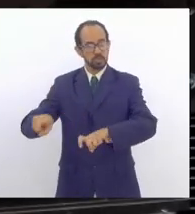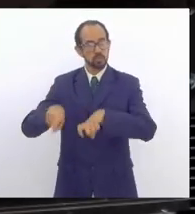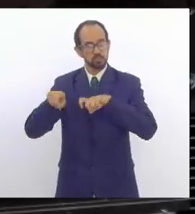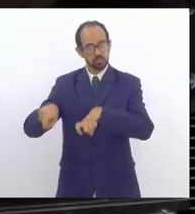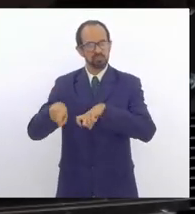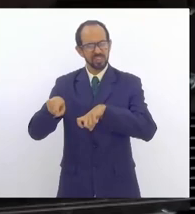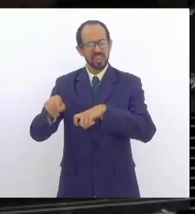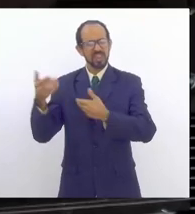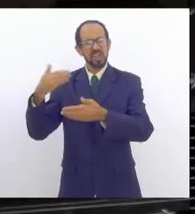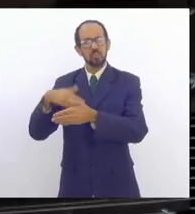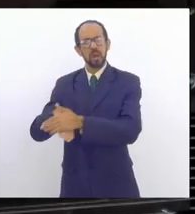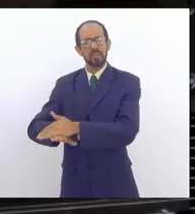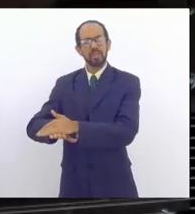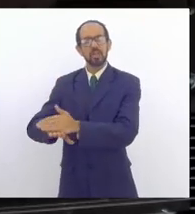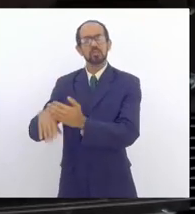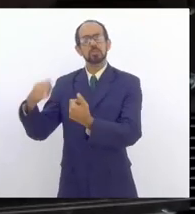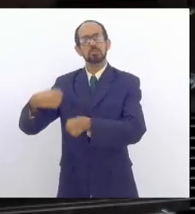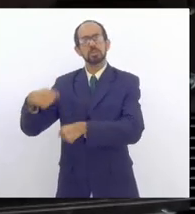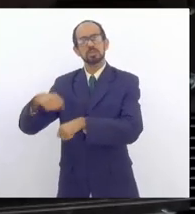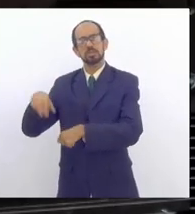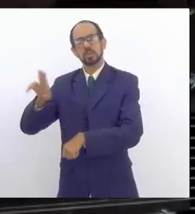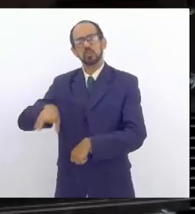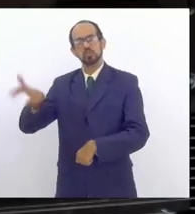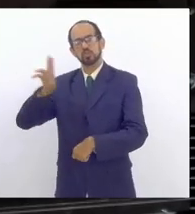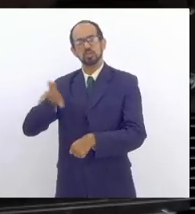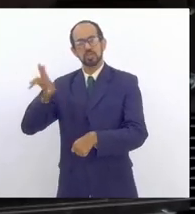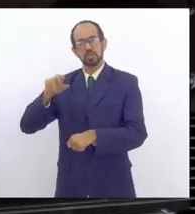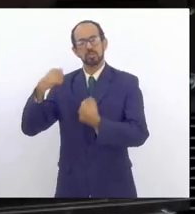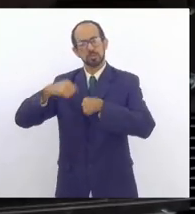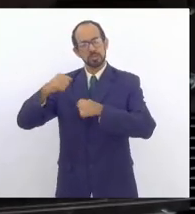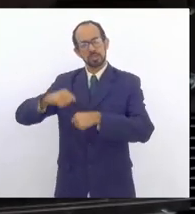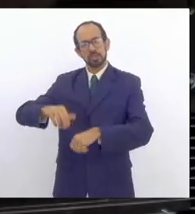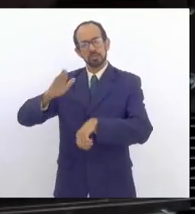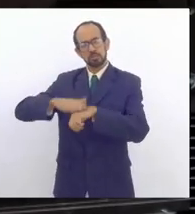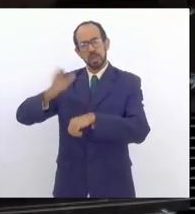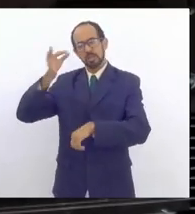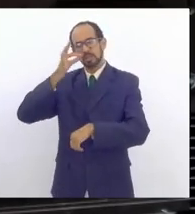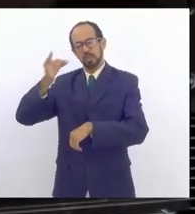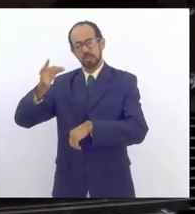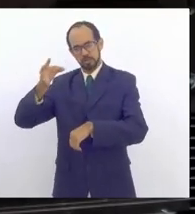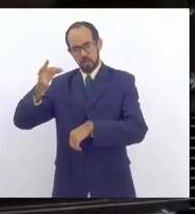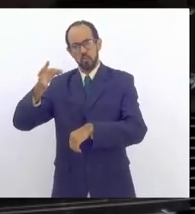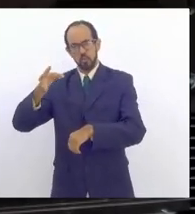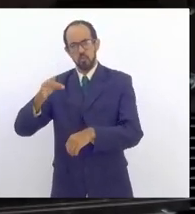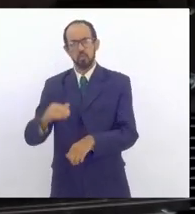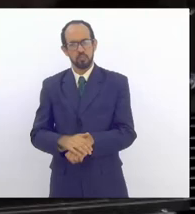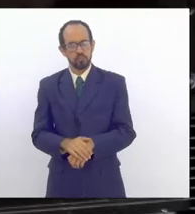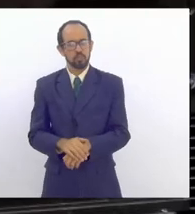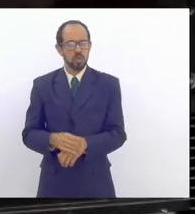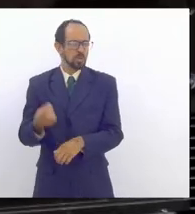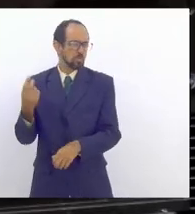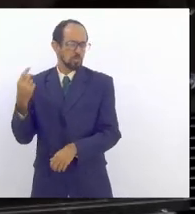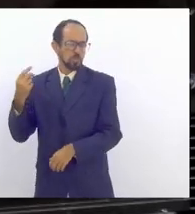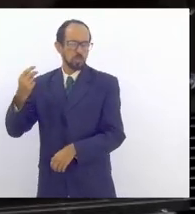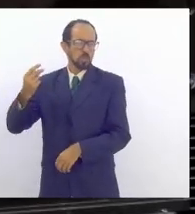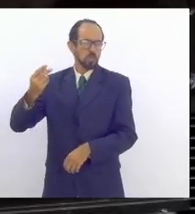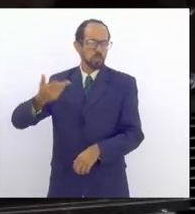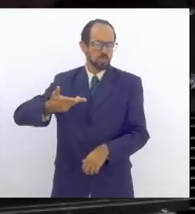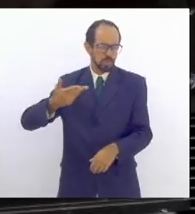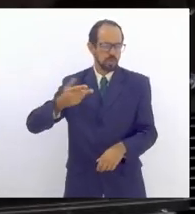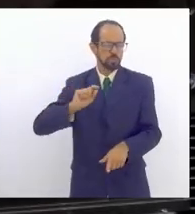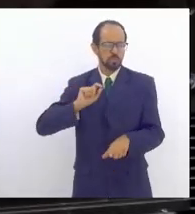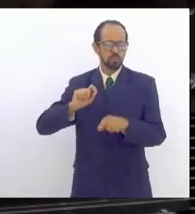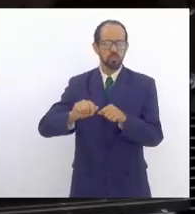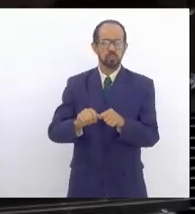potencial a ser explorado e precisa de muito mais atenção, Jair. Ao longo de muitos anos,